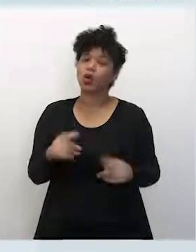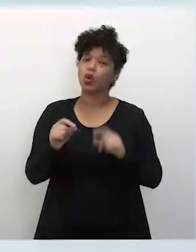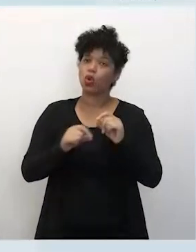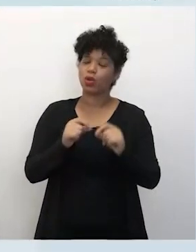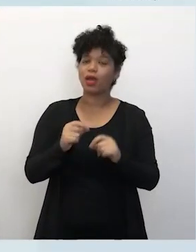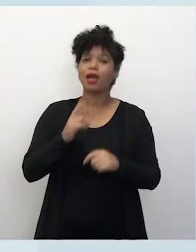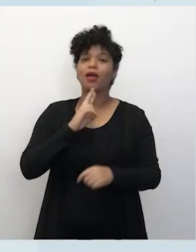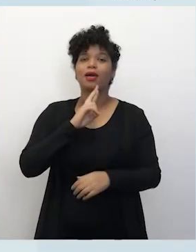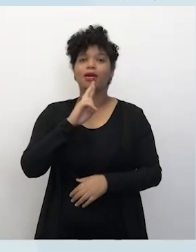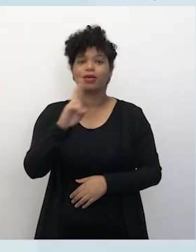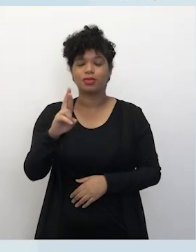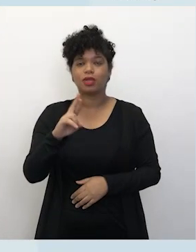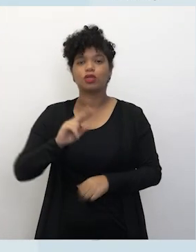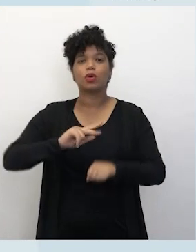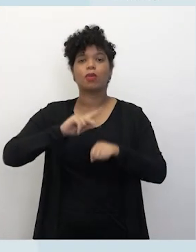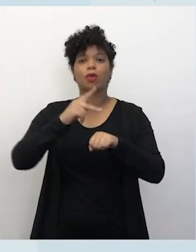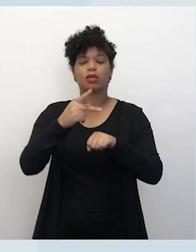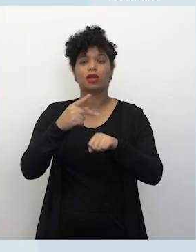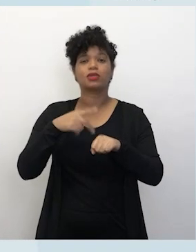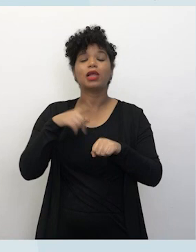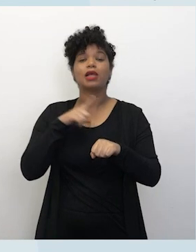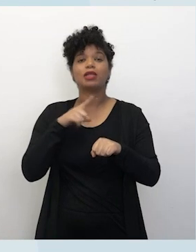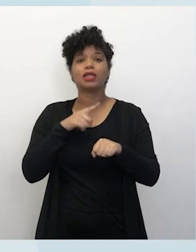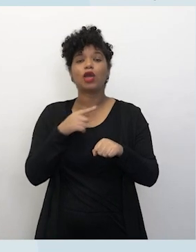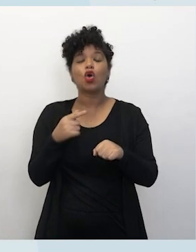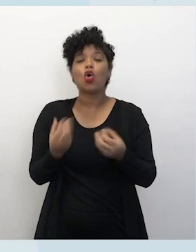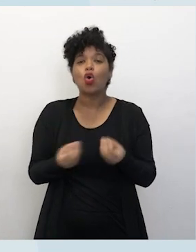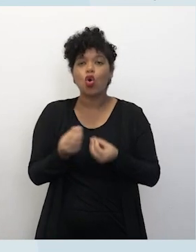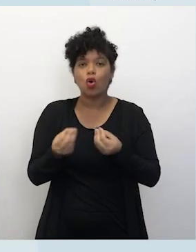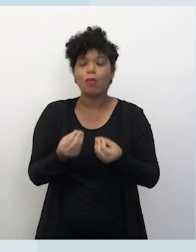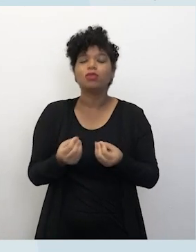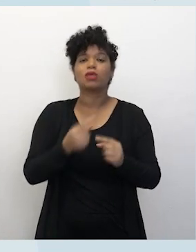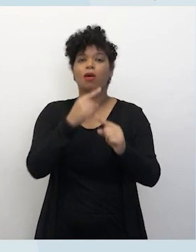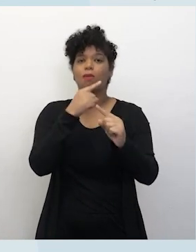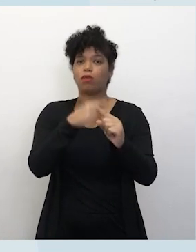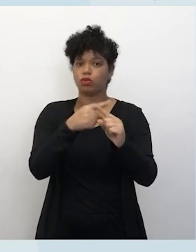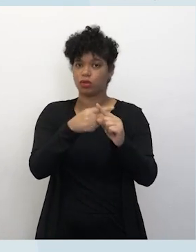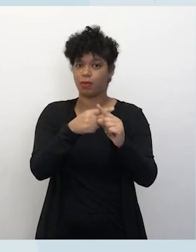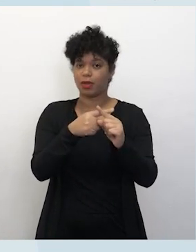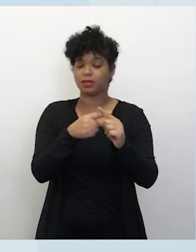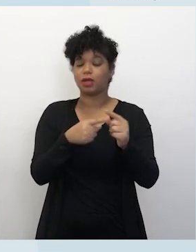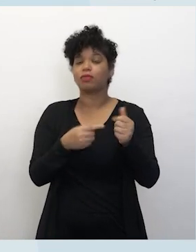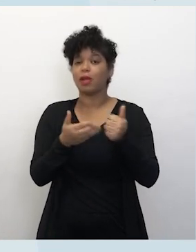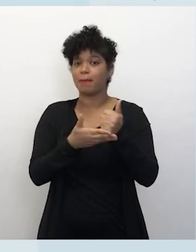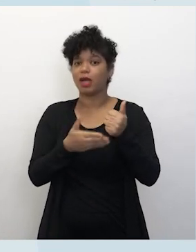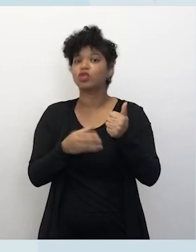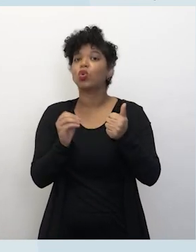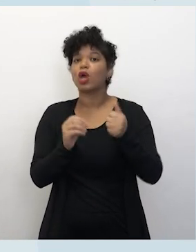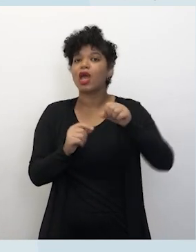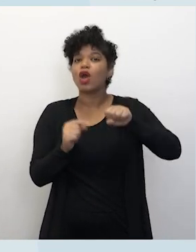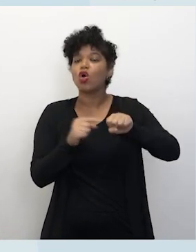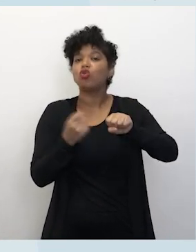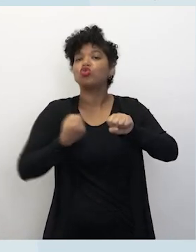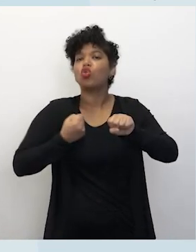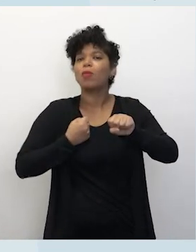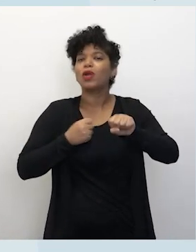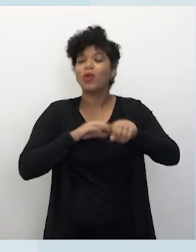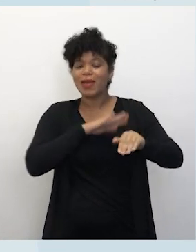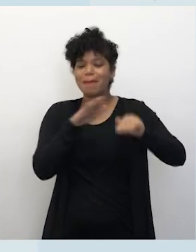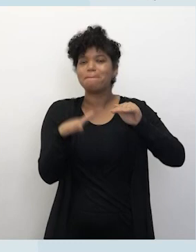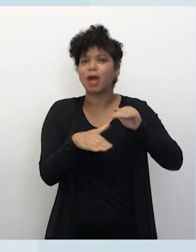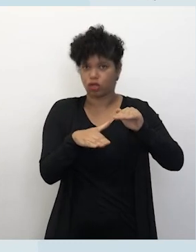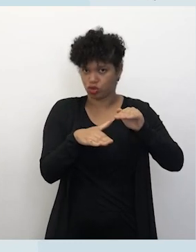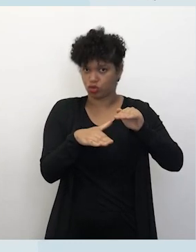potência é obtido pelo produto, ou seja, a multiplicação da base, é importante, né? Sempre o